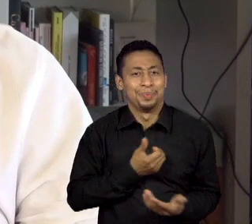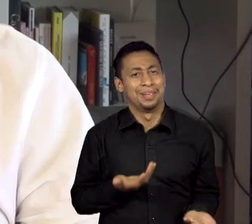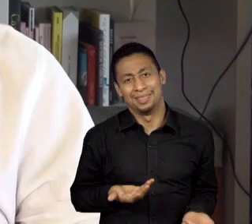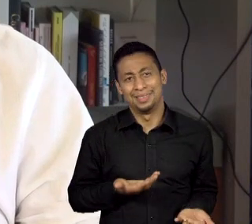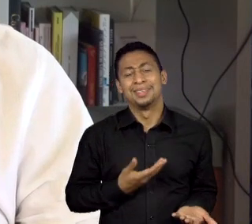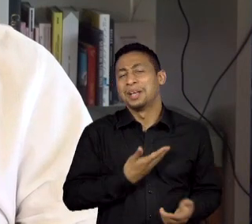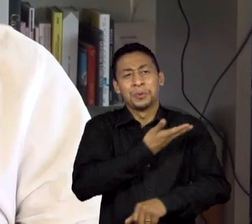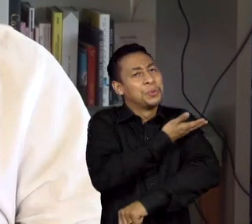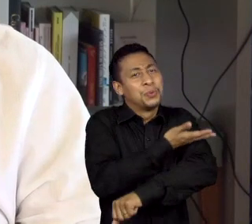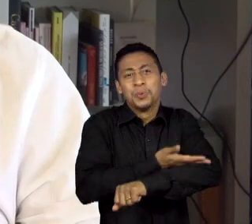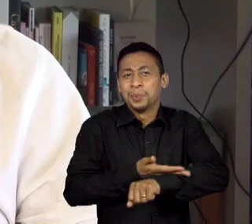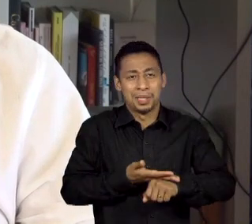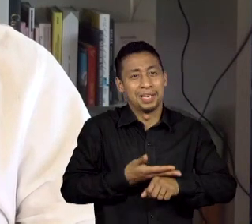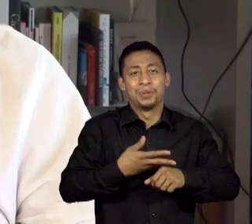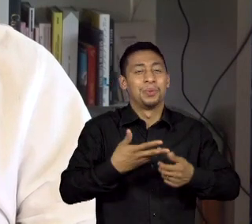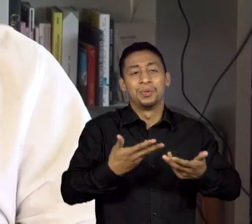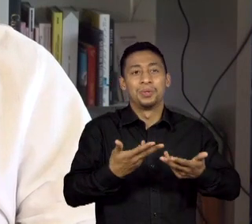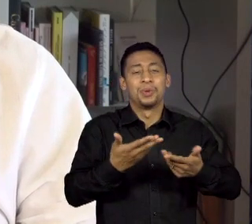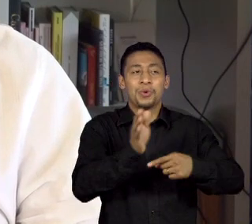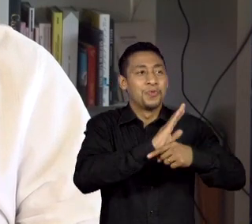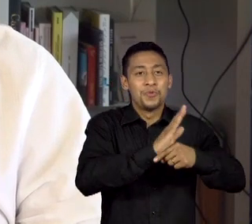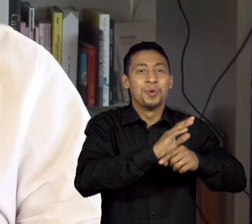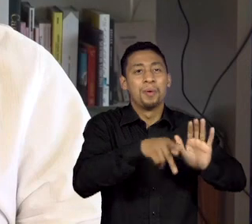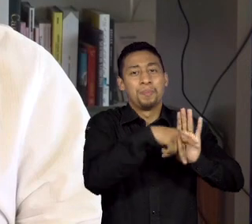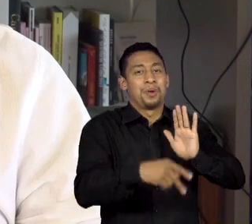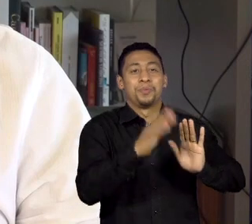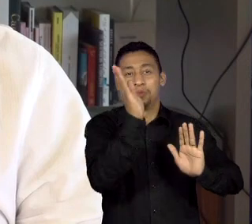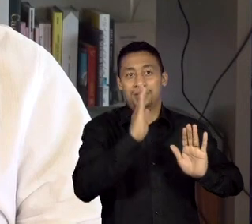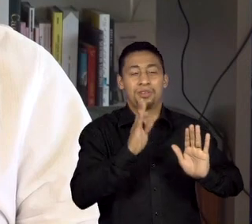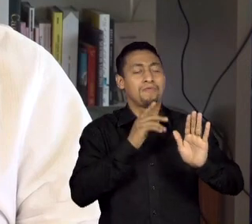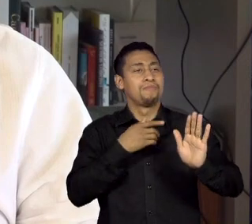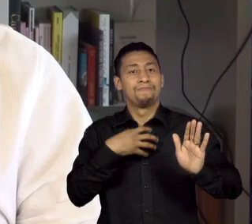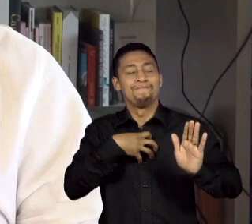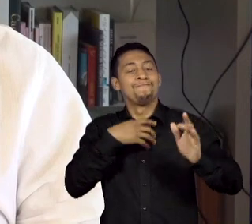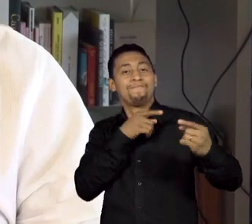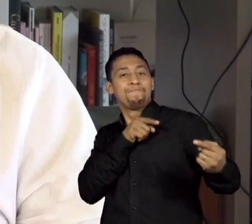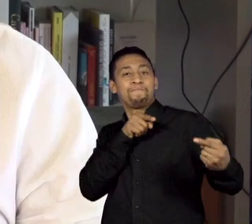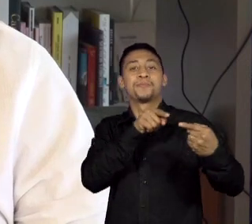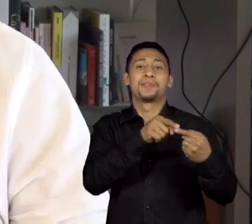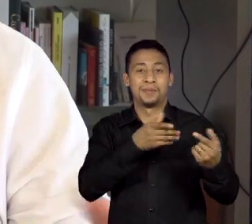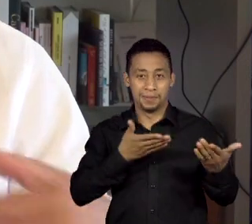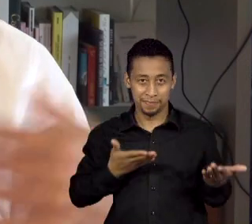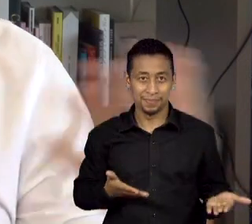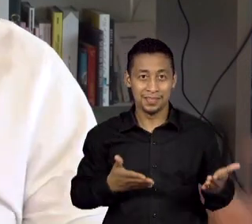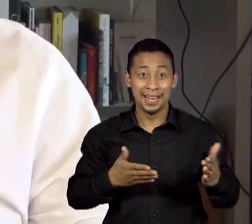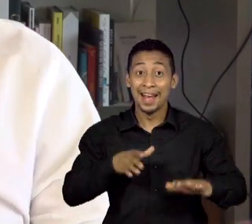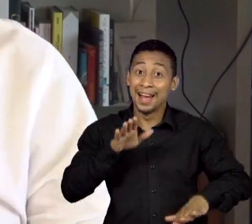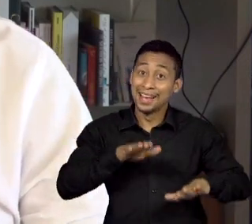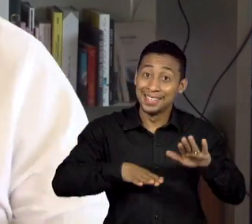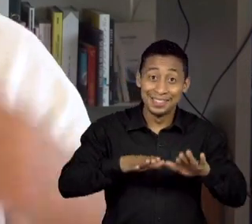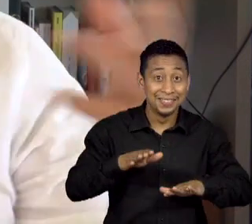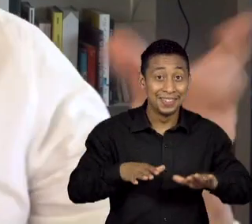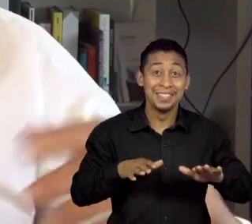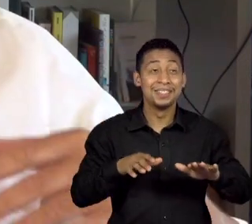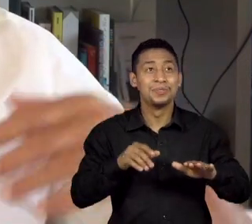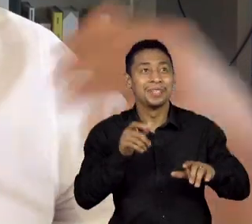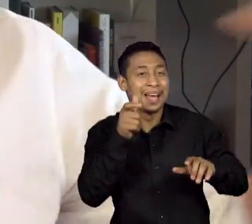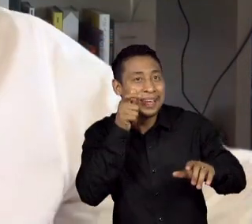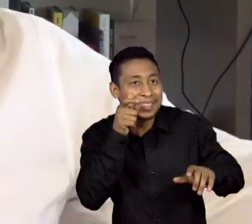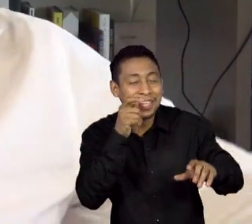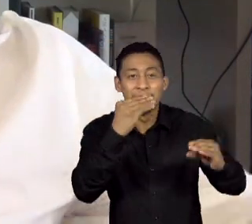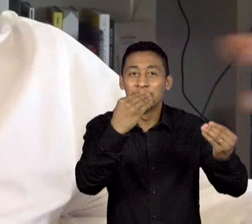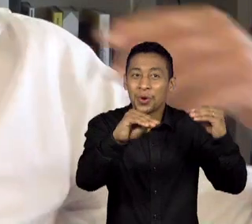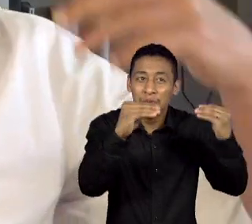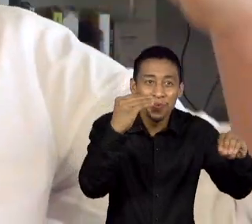acostumado. Eu acho que a gente tem o povo brasileiro tem uma identificação muito grande com suas narrativas. Às vezes elas, né? Você pode pegar uma novela, às vezes